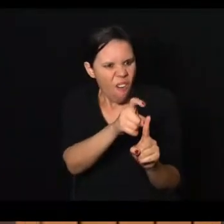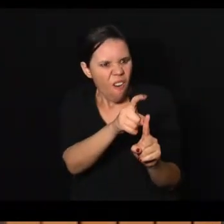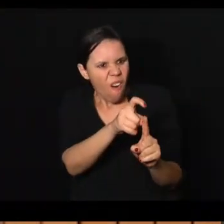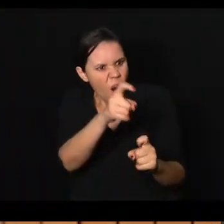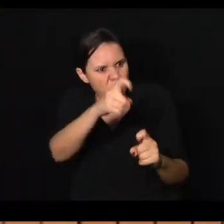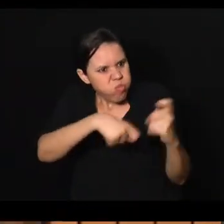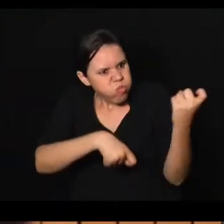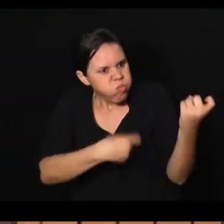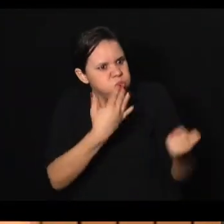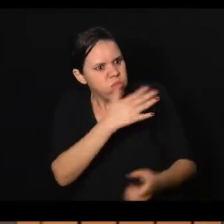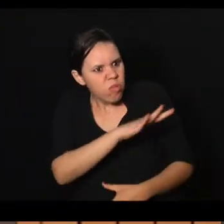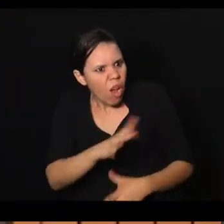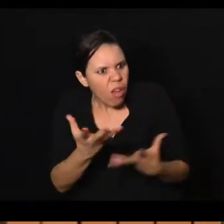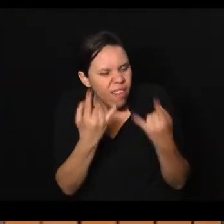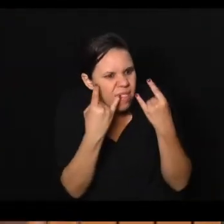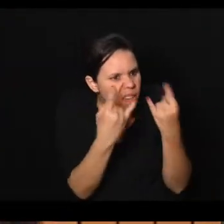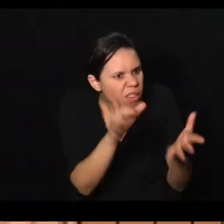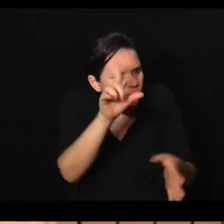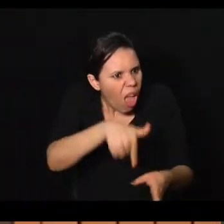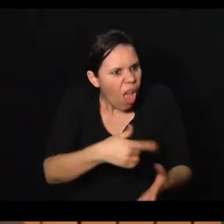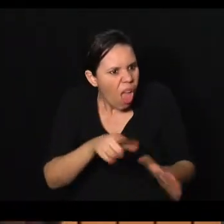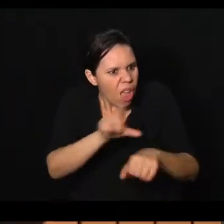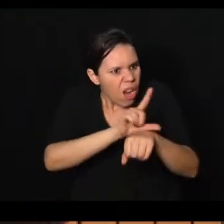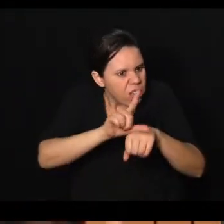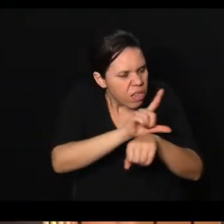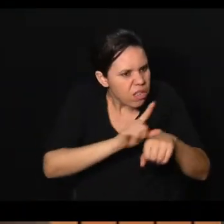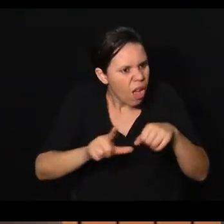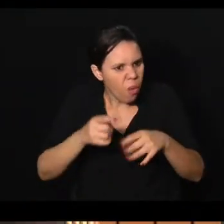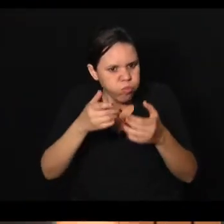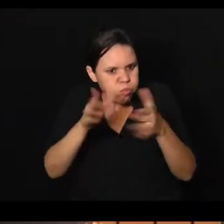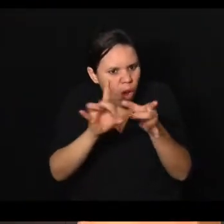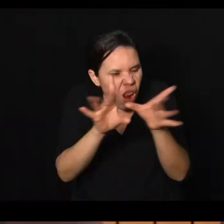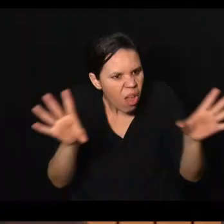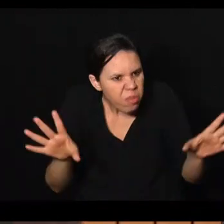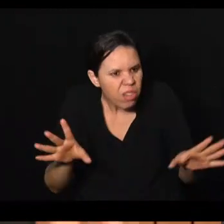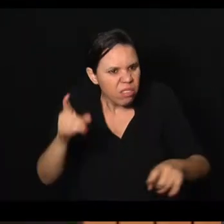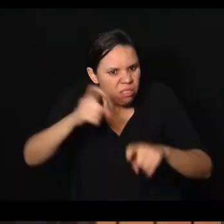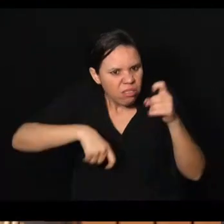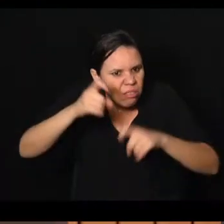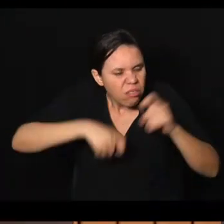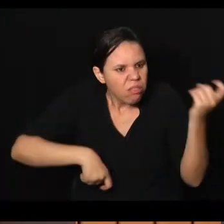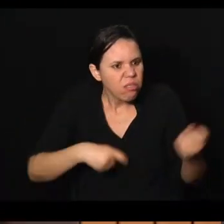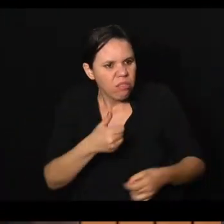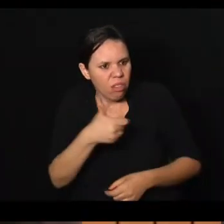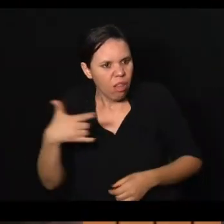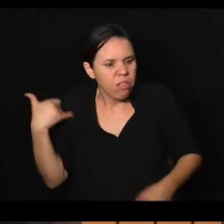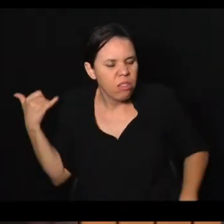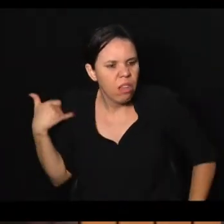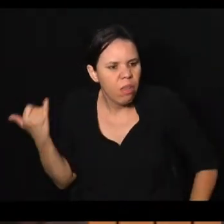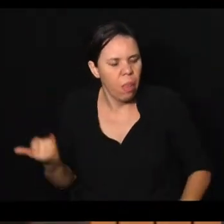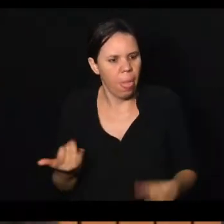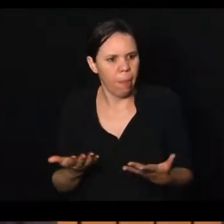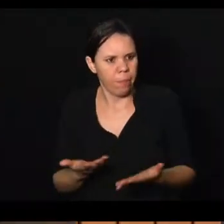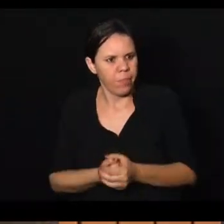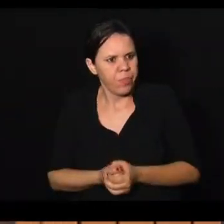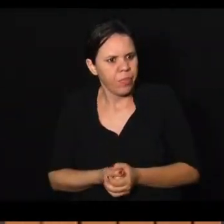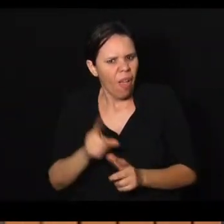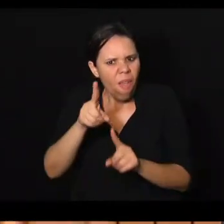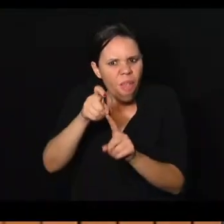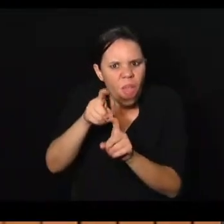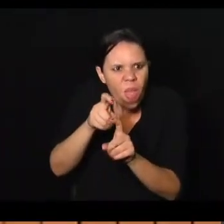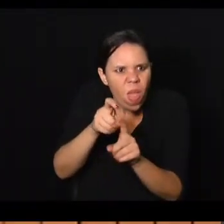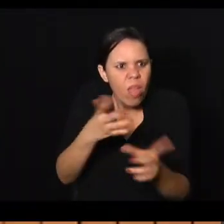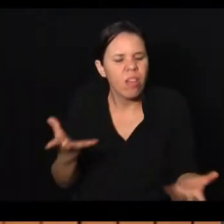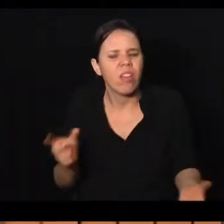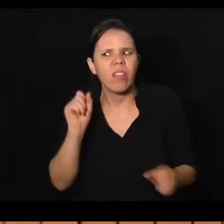A quem interessa a legislação liberando o sexo a partir de 12 anos no Brasil? A quem interessa a pedofilia? Vamos mandar um